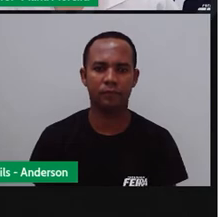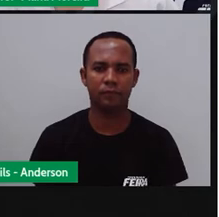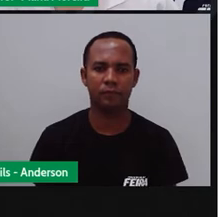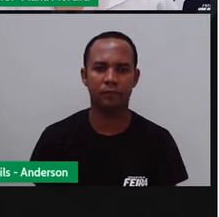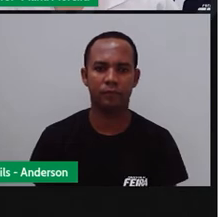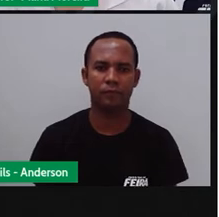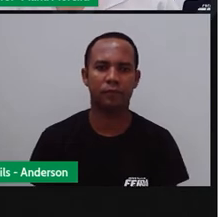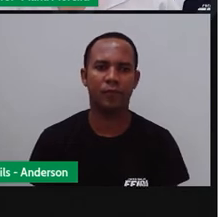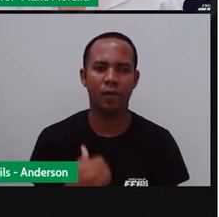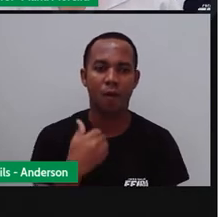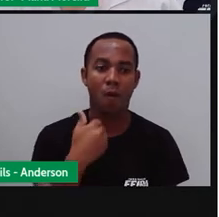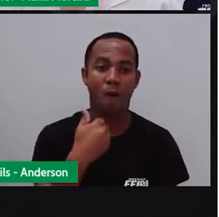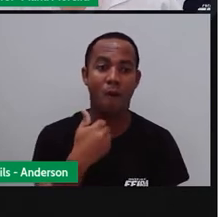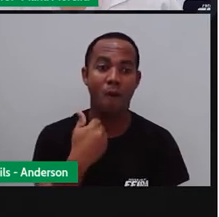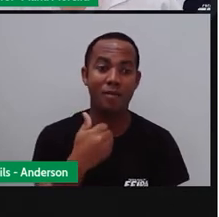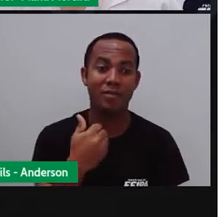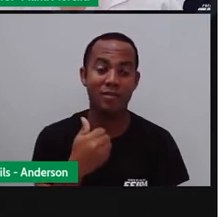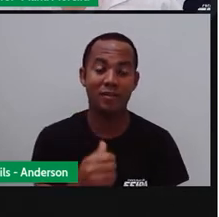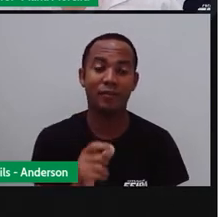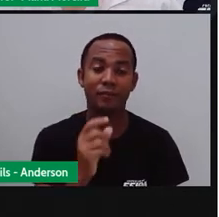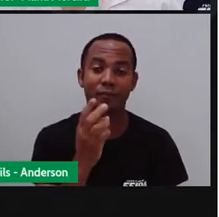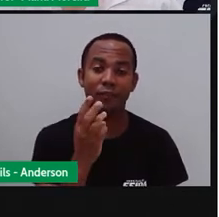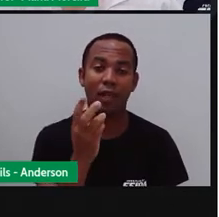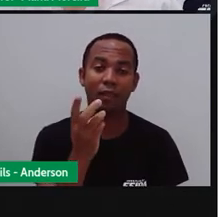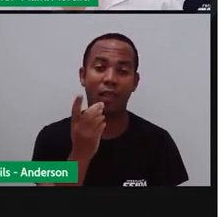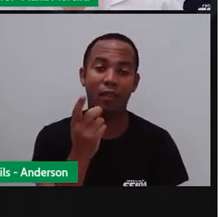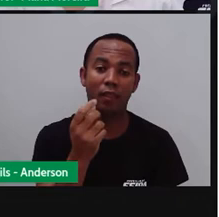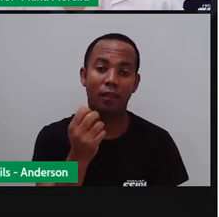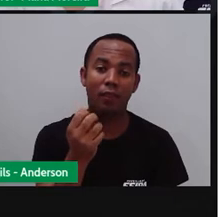dez, onze.